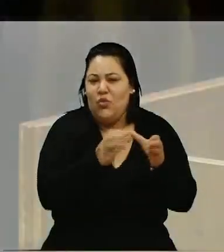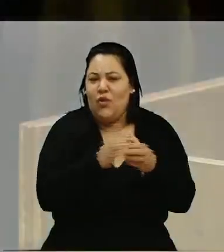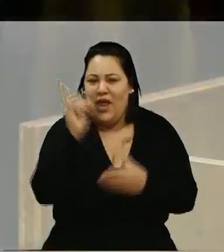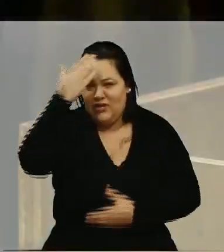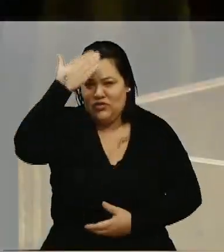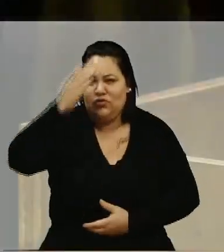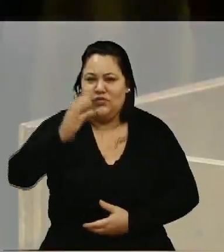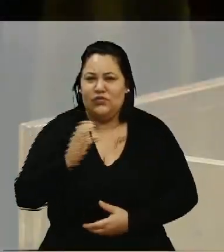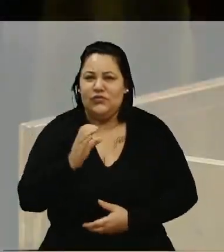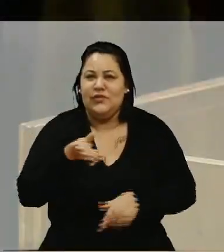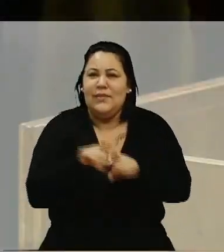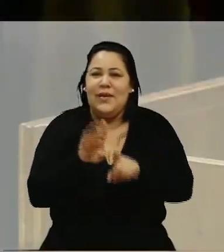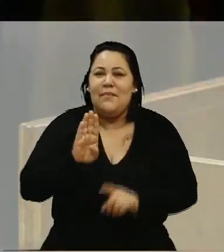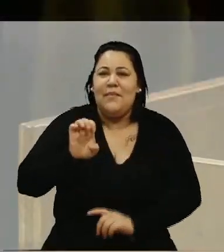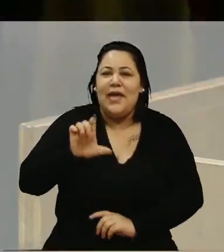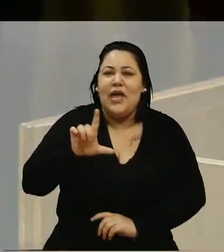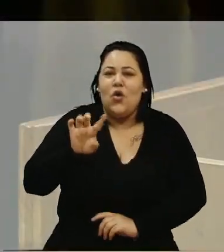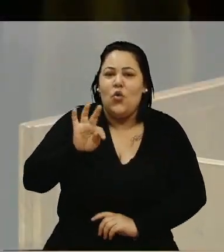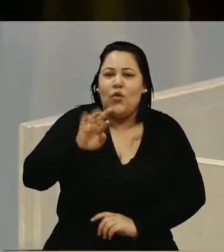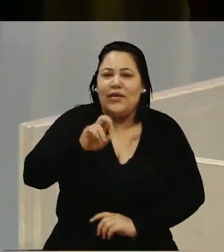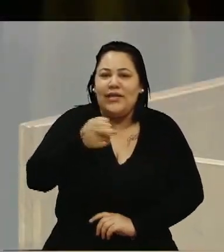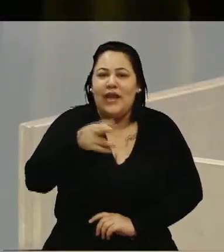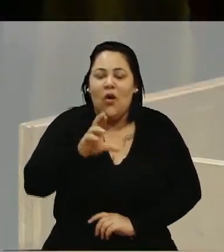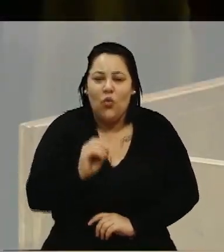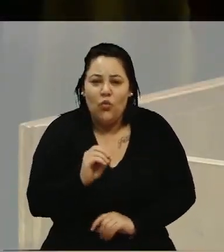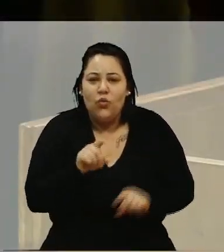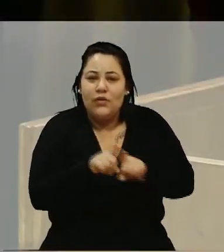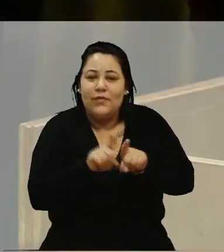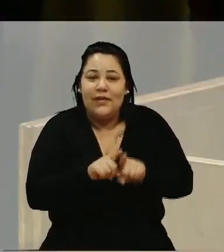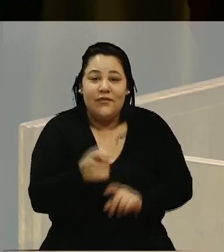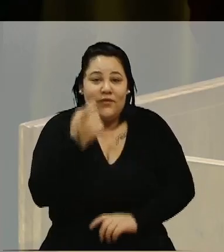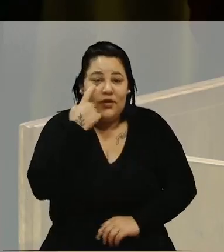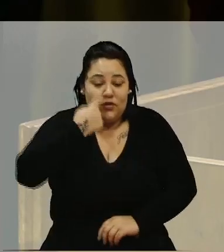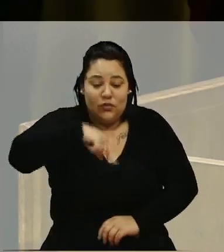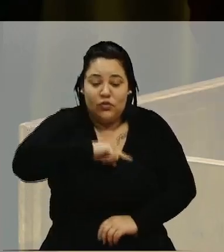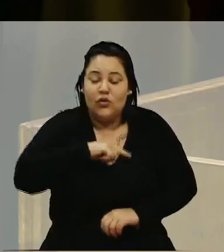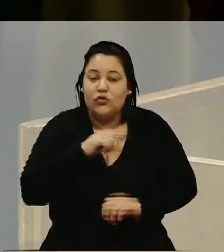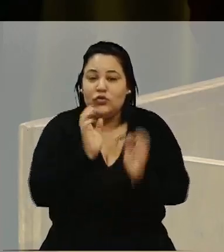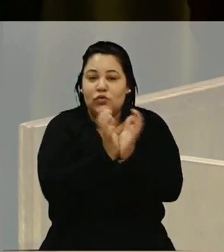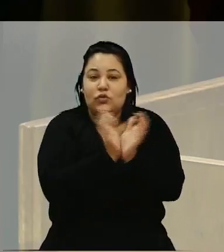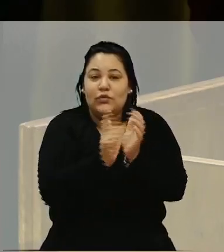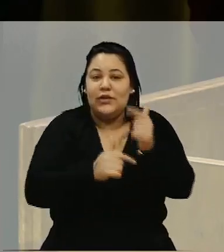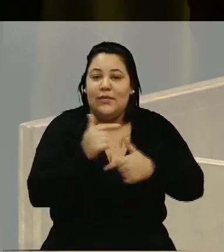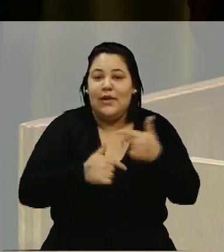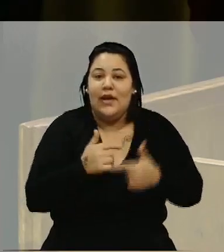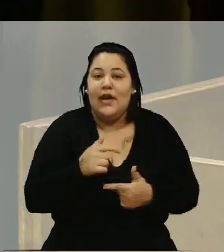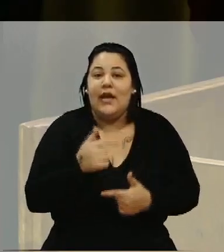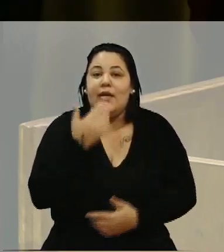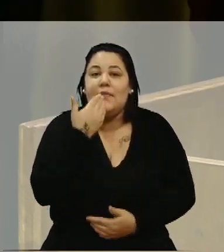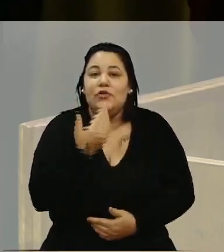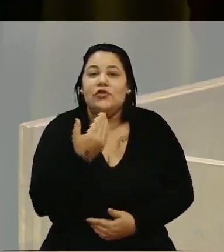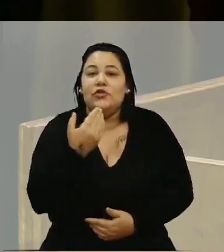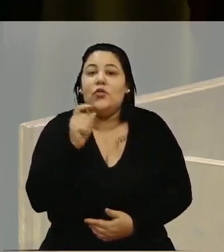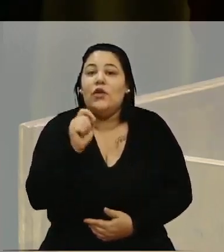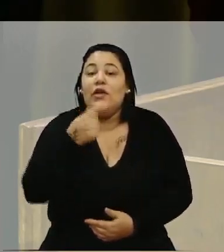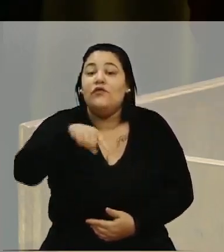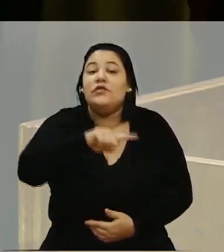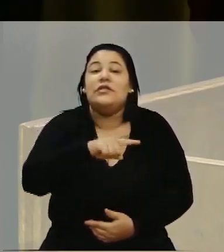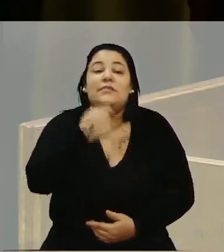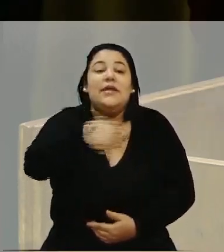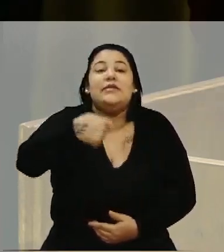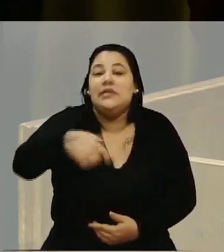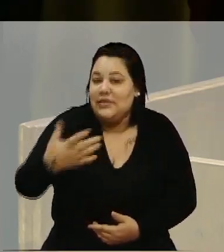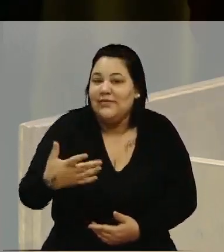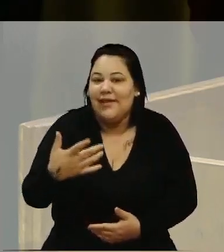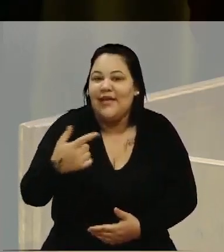nós. Esses caras lá de cima enxergaram o nosso grupo trabalhar e abraçaram nós. O que vocês precisam? Cara, a gente precisa de tudo. Vai mandando, carreta, vai